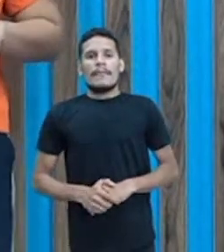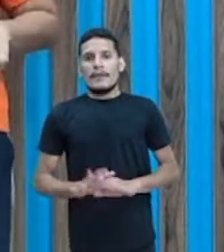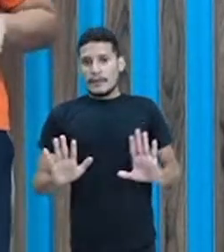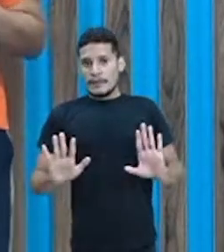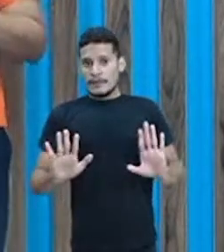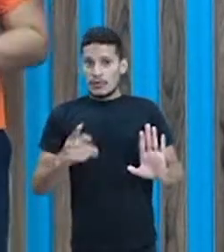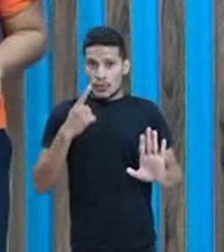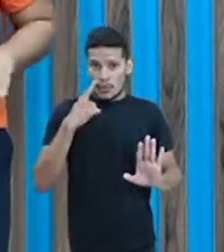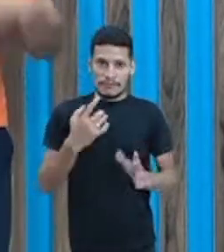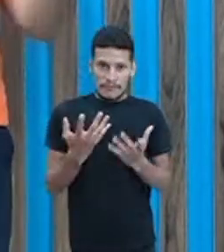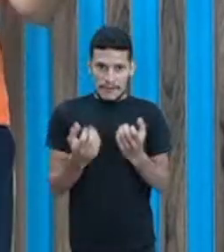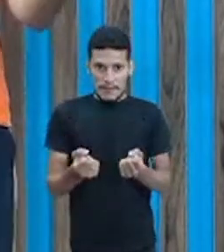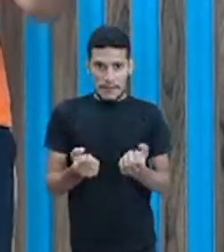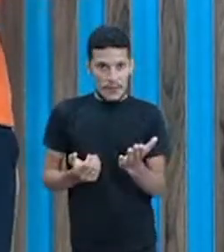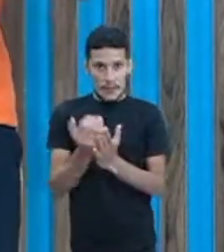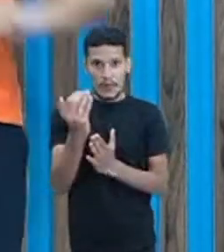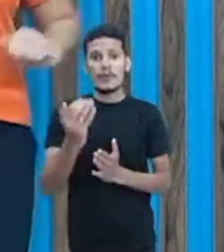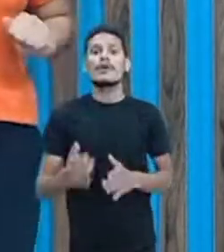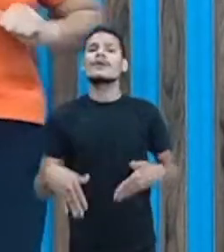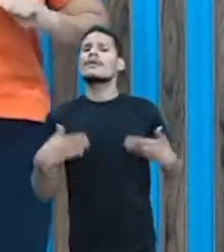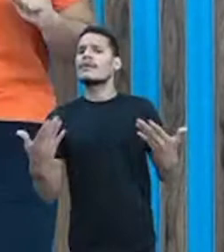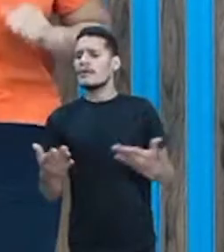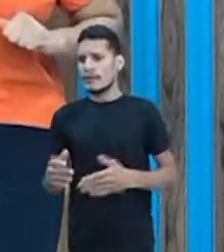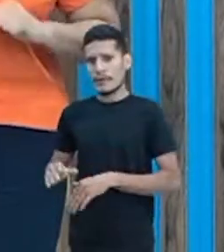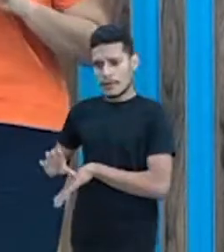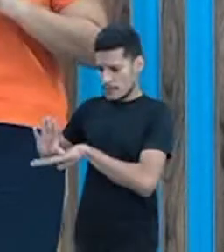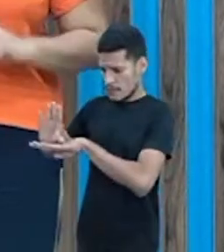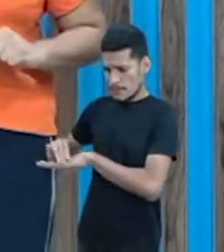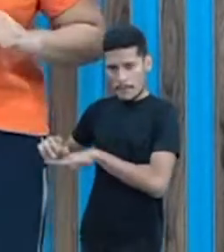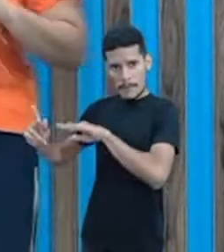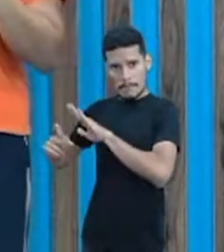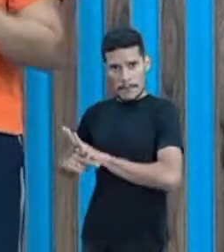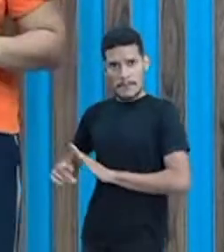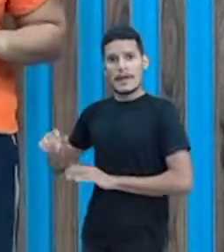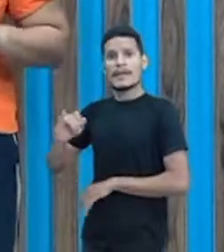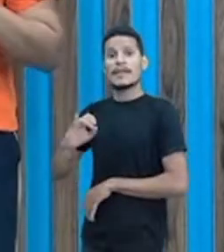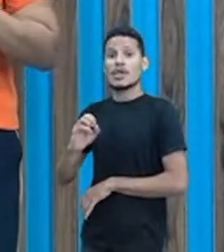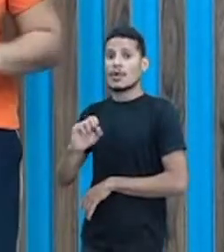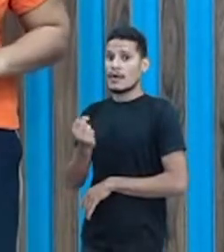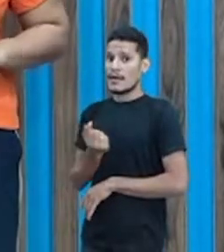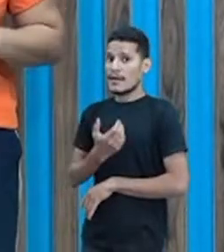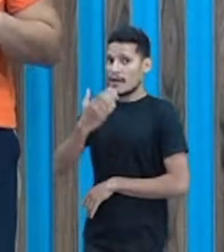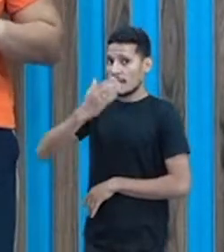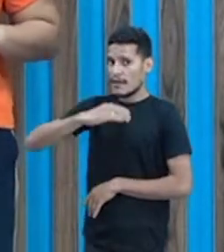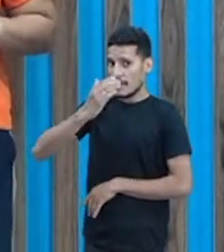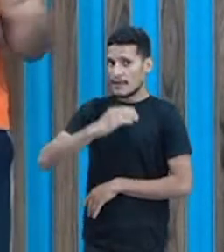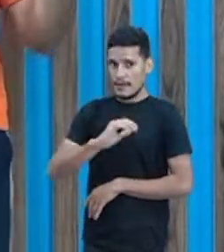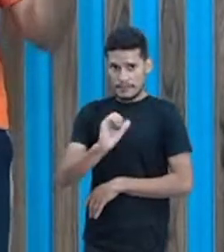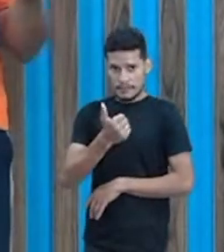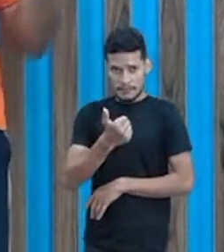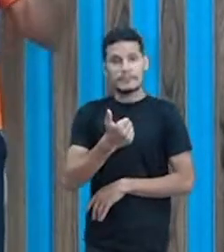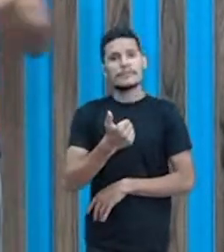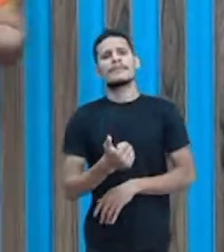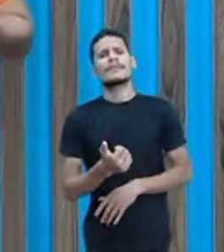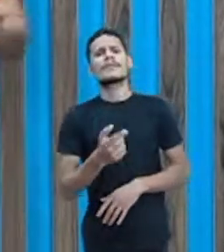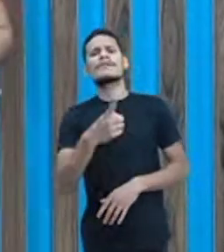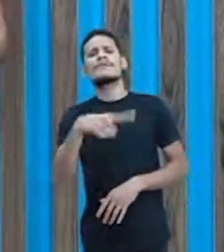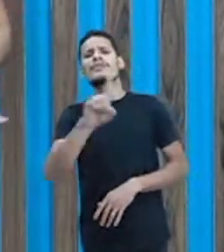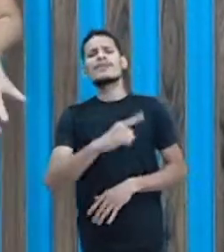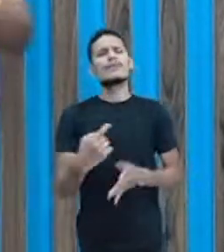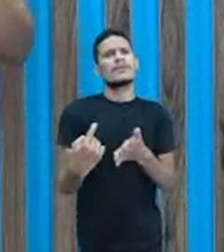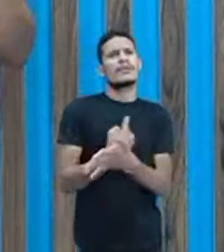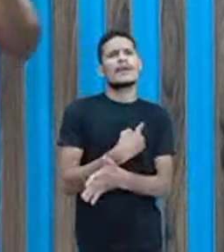Será? Vamos lá. Agora sim, o QR Code para os aparelhos iOS, tá certo? Aí vocês, mas